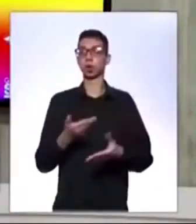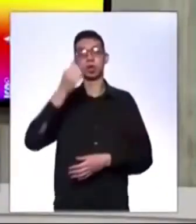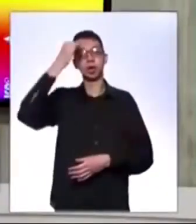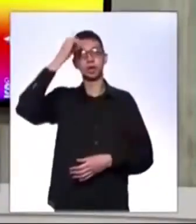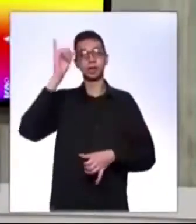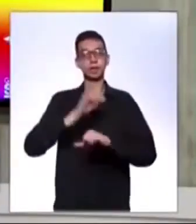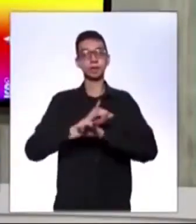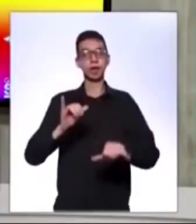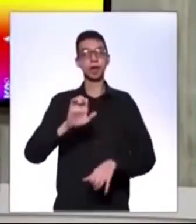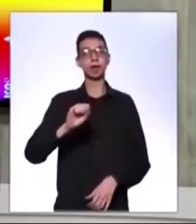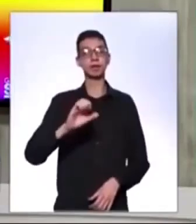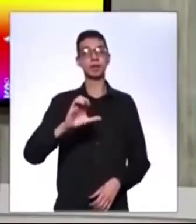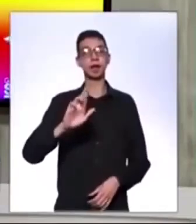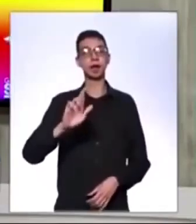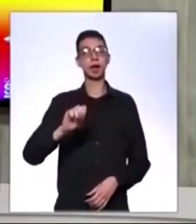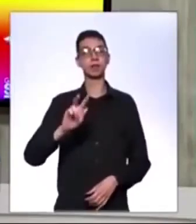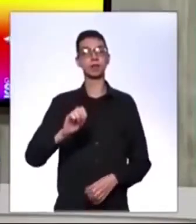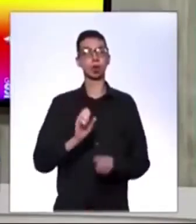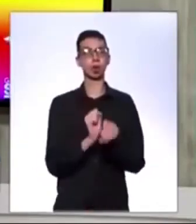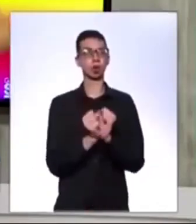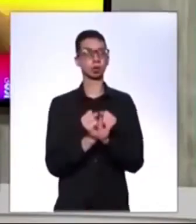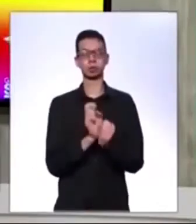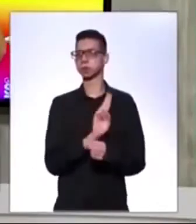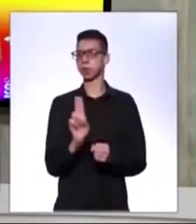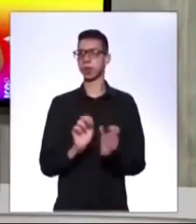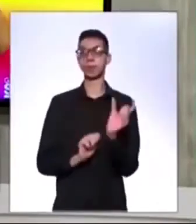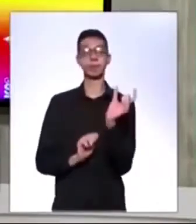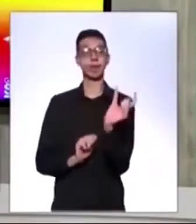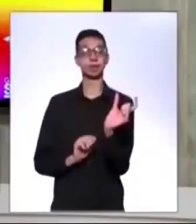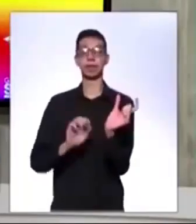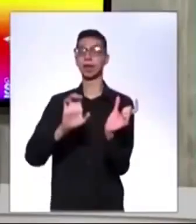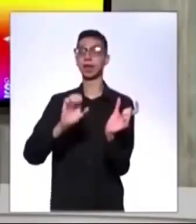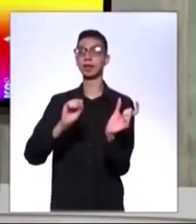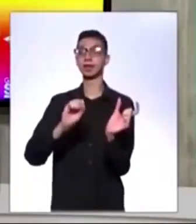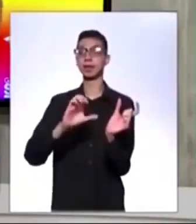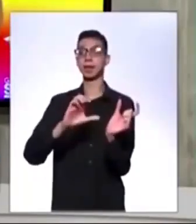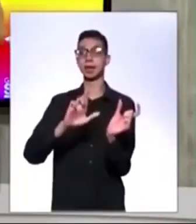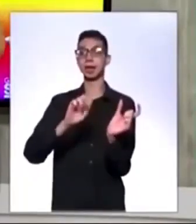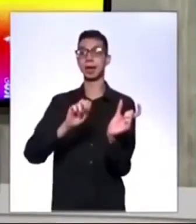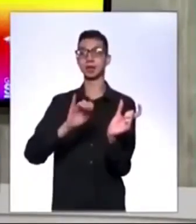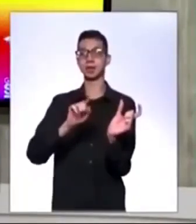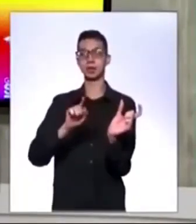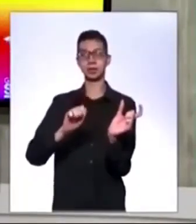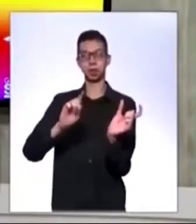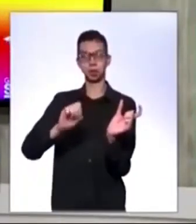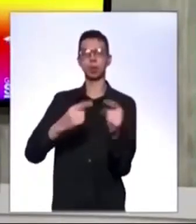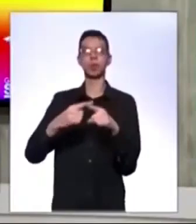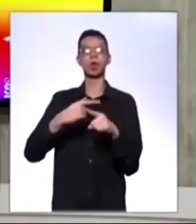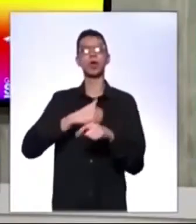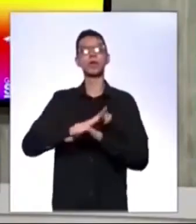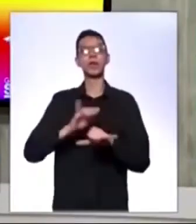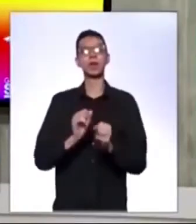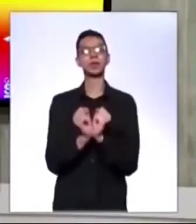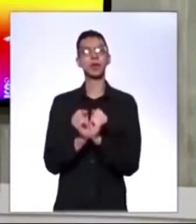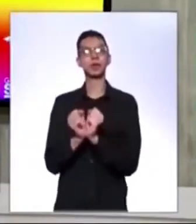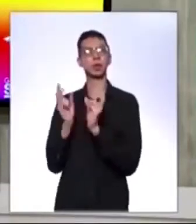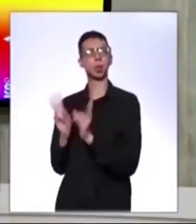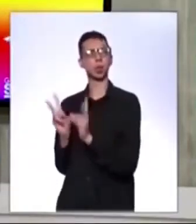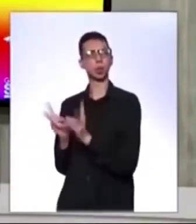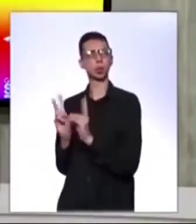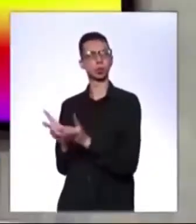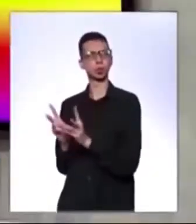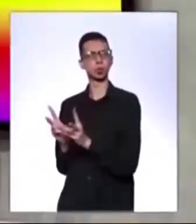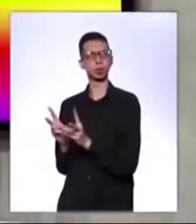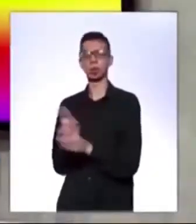palavra escravo, a gente usa escravizado. Porque quando eu falo que a pessoa é escrava, parece que é uma condição da pessoa. E não é uma